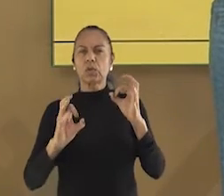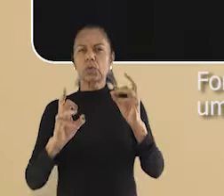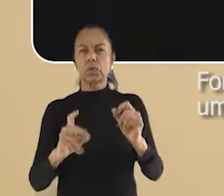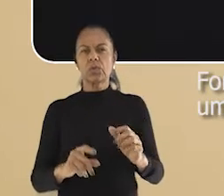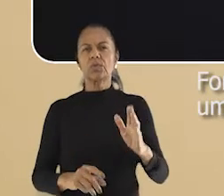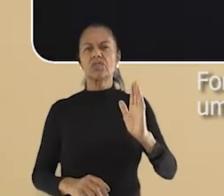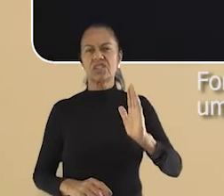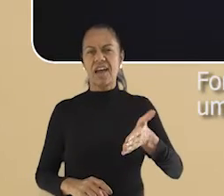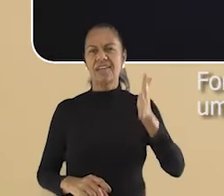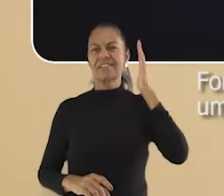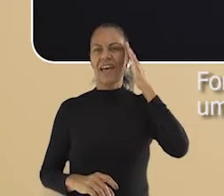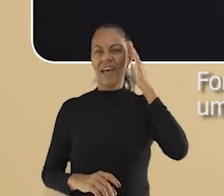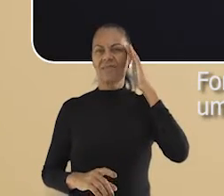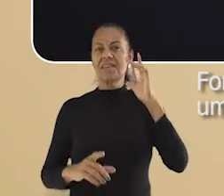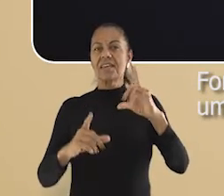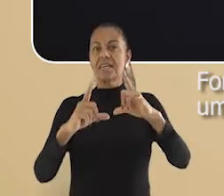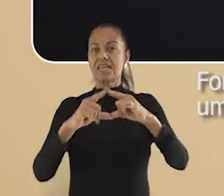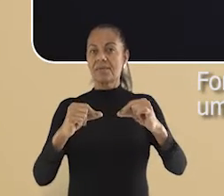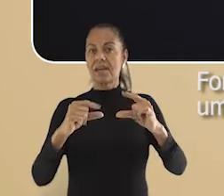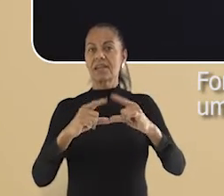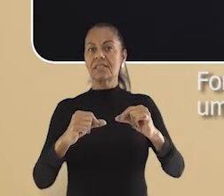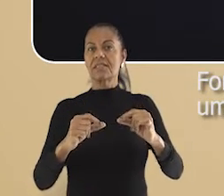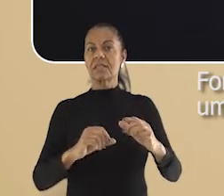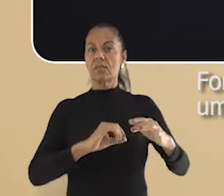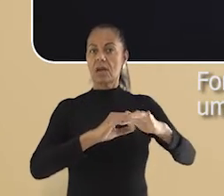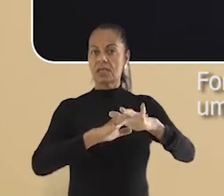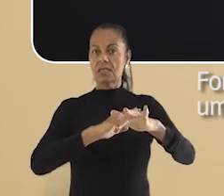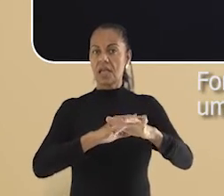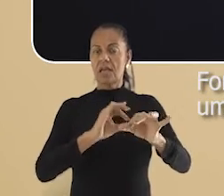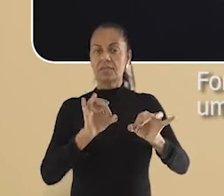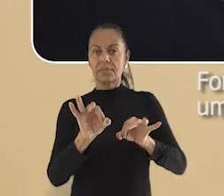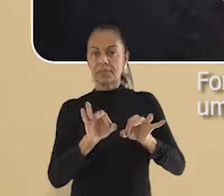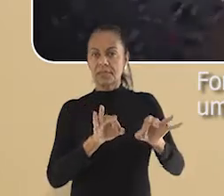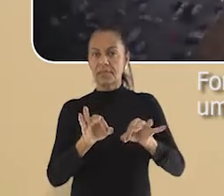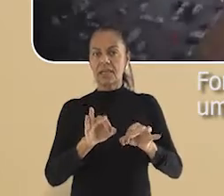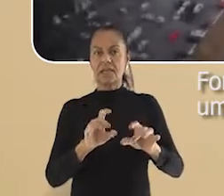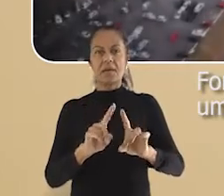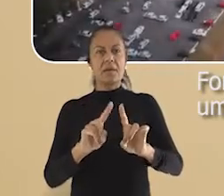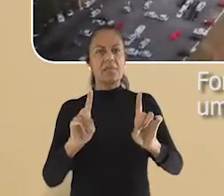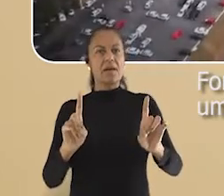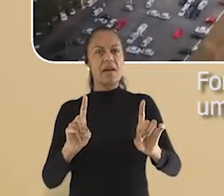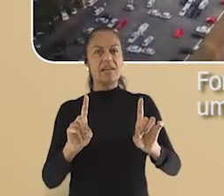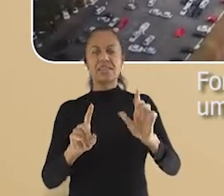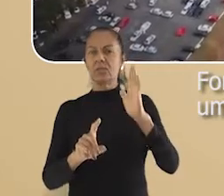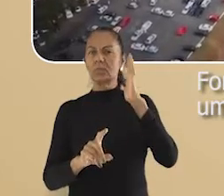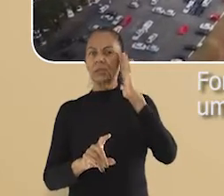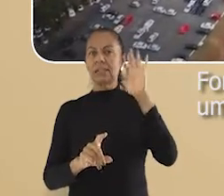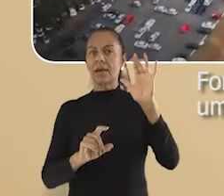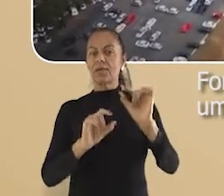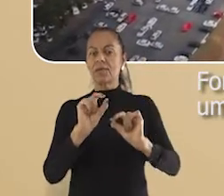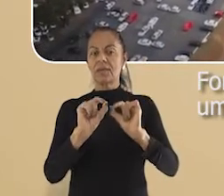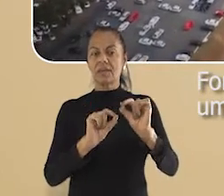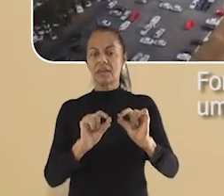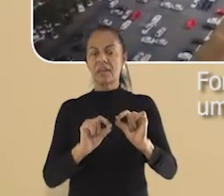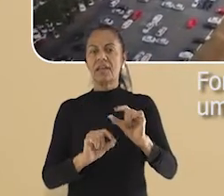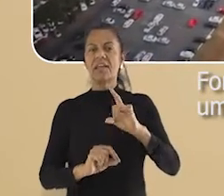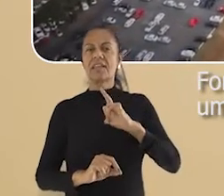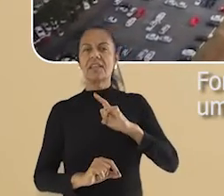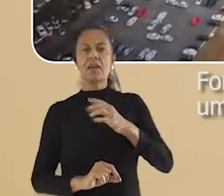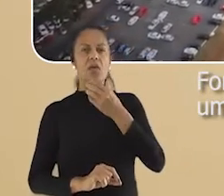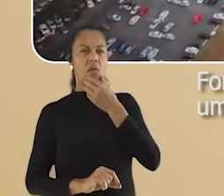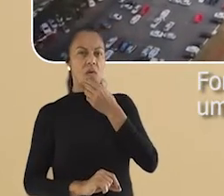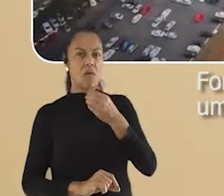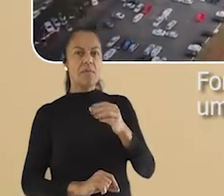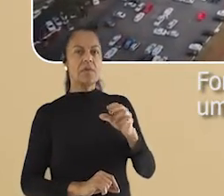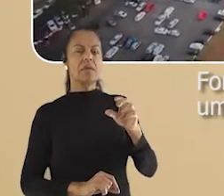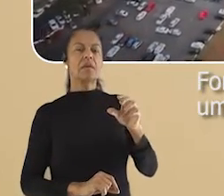pensada. Todo mundo já ouviu dizer que Brasília é uma cidade planejada, mas muita gente não conhece as ideias que estão por